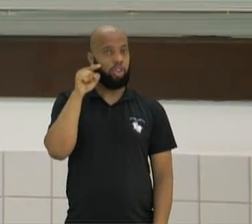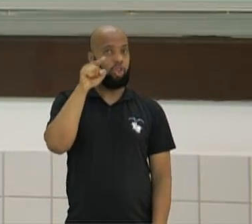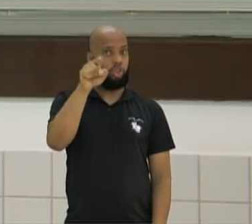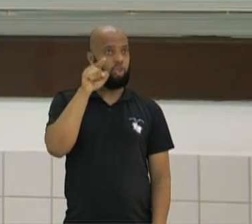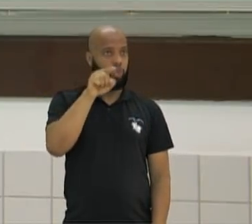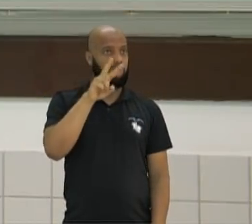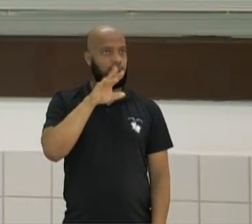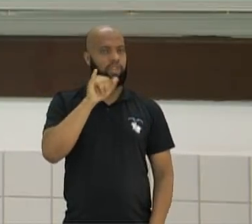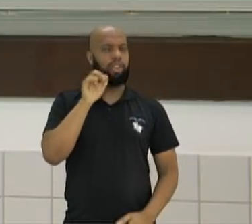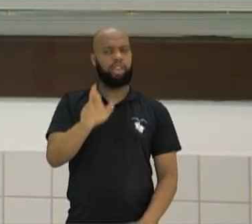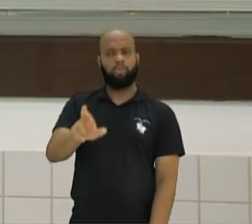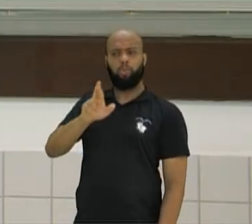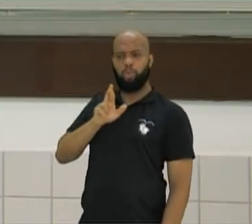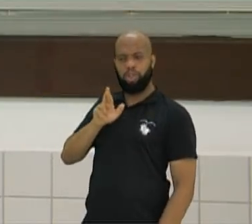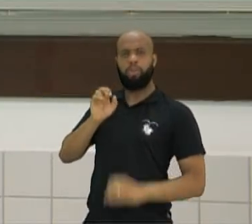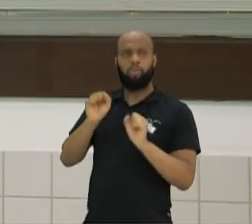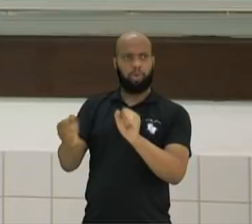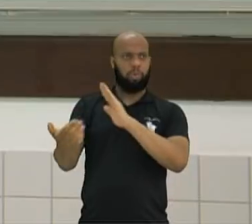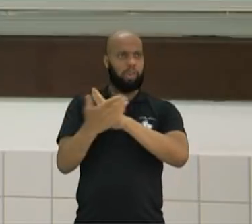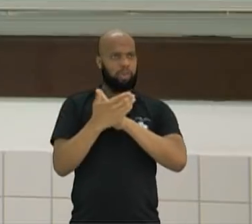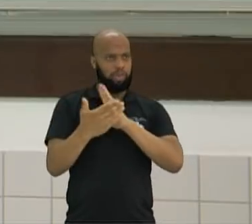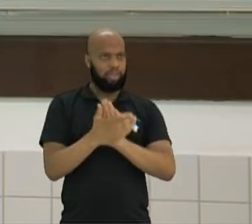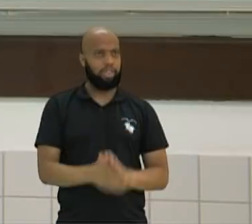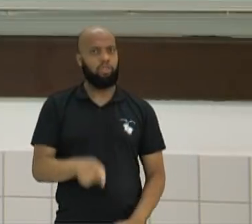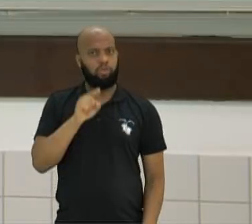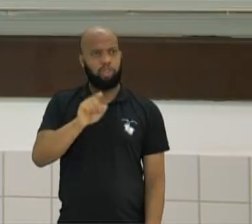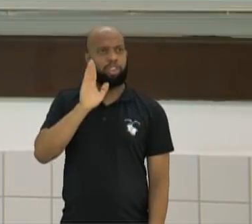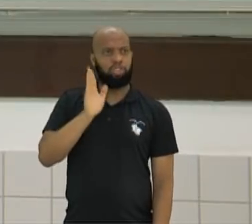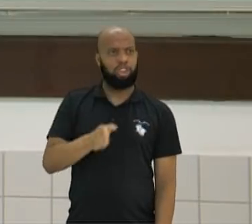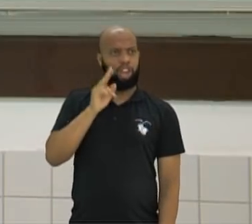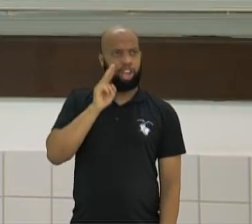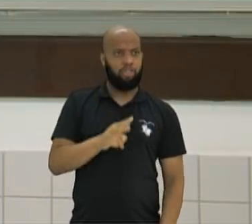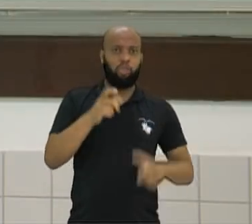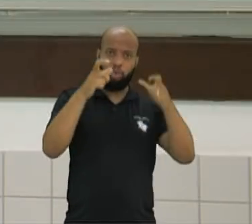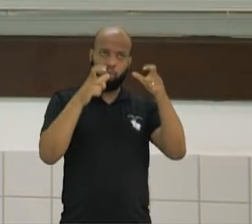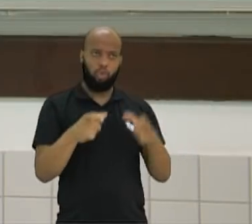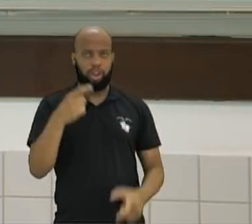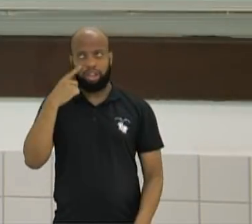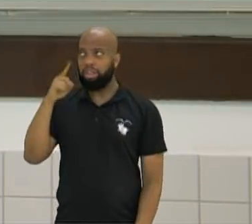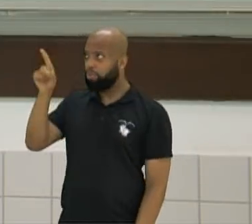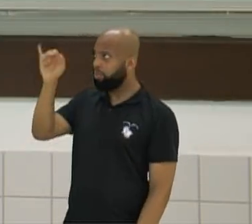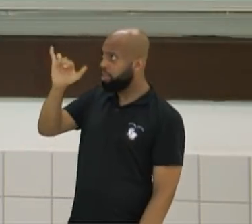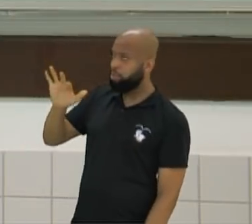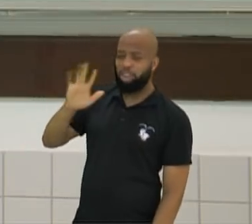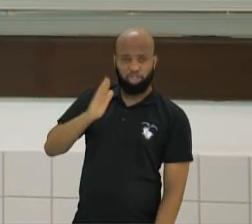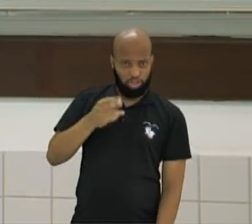historiadores da nossa aula. Podem me ajudar nessa? Você já ouviu falar sobre o local que aparece na imagem?